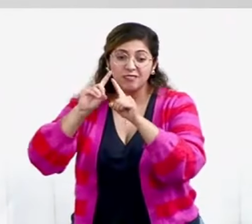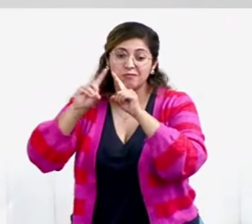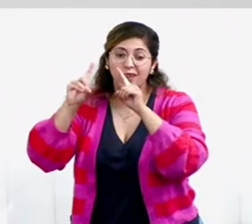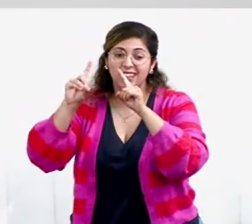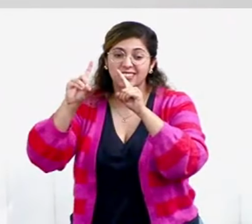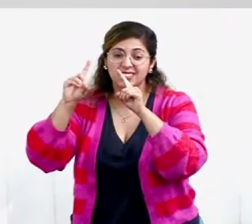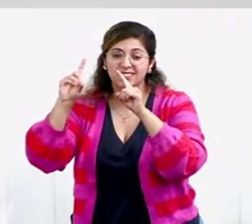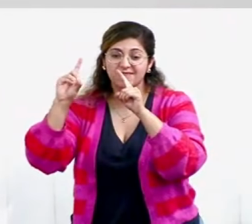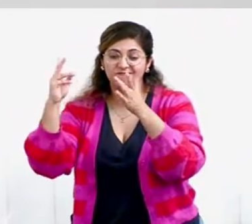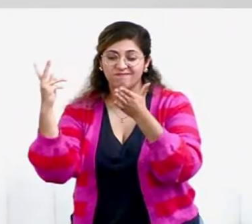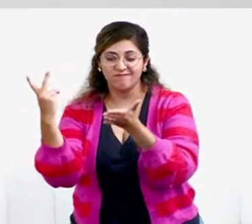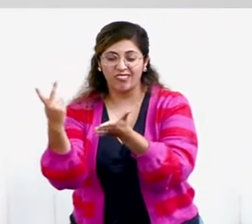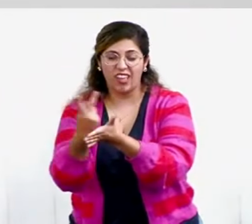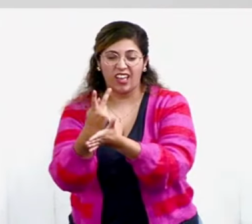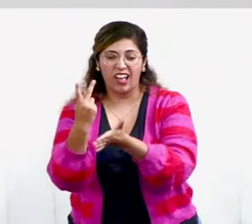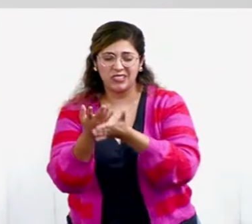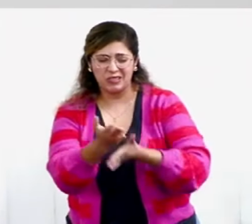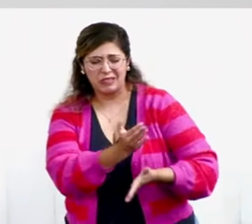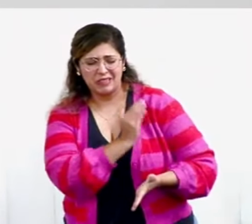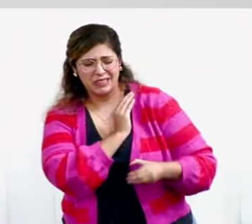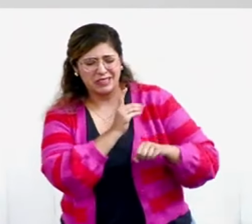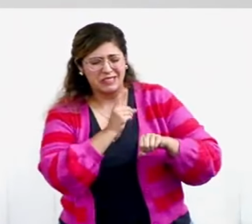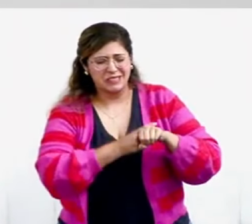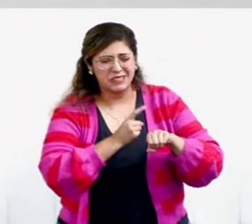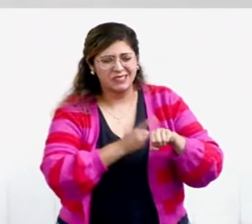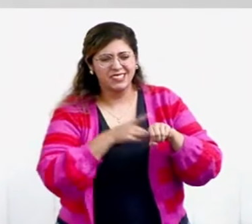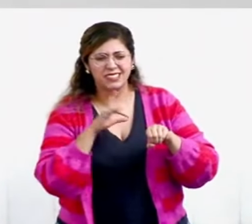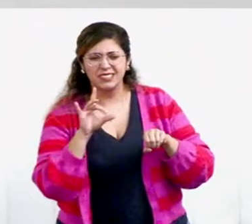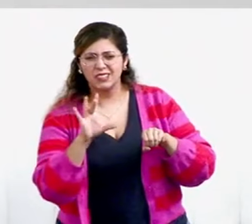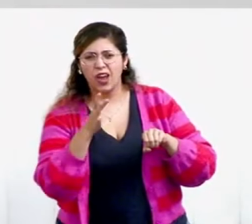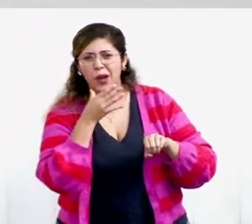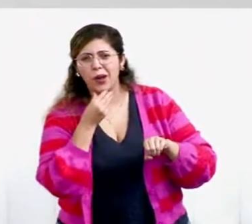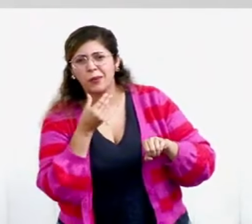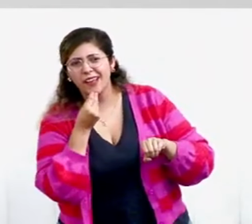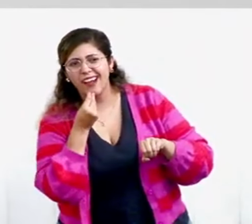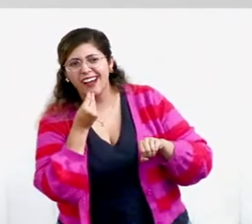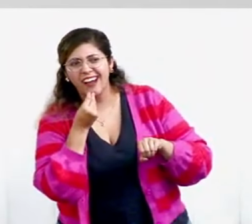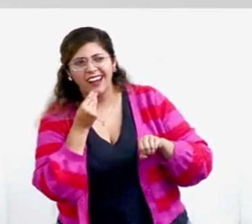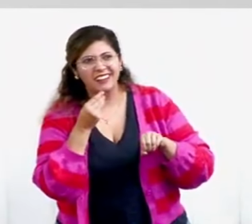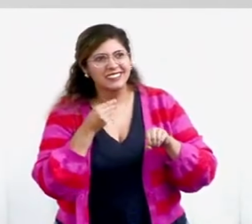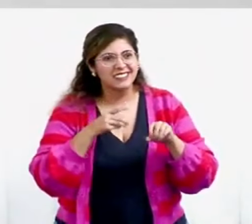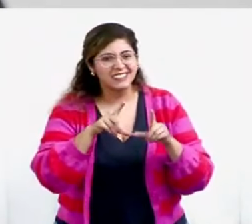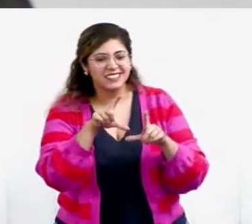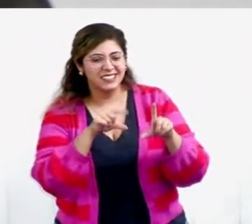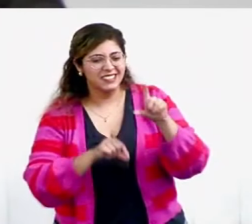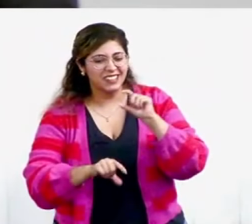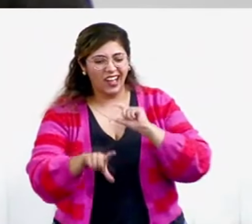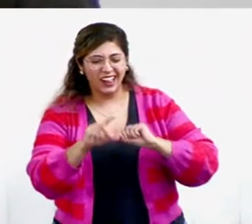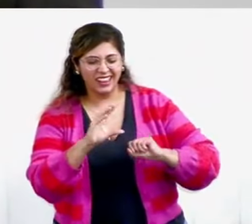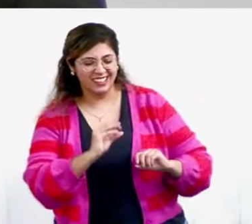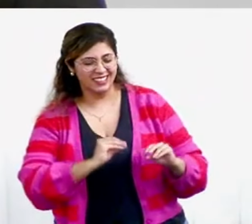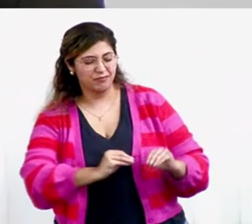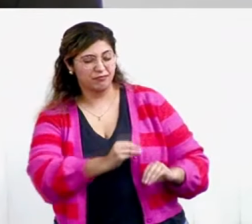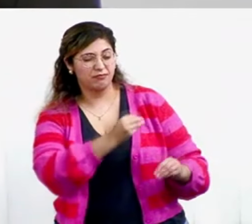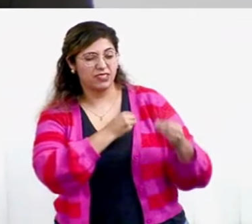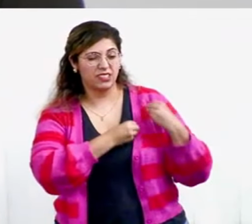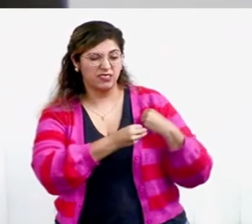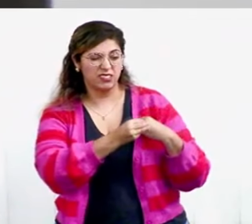pessoas que assim vivem, elas não são necessariamente nulas no sentido de